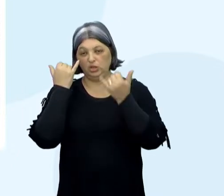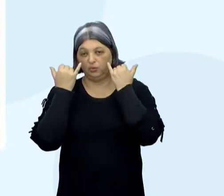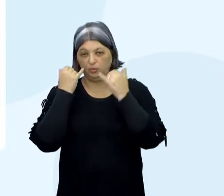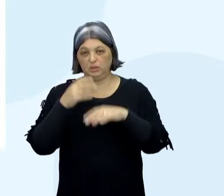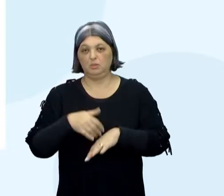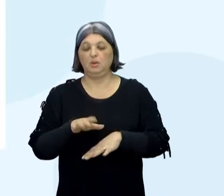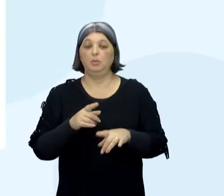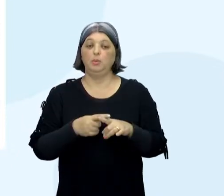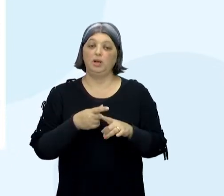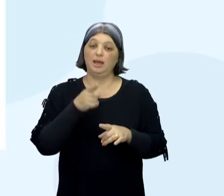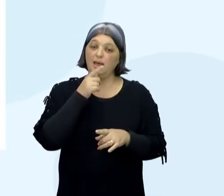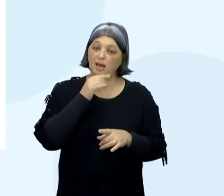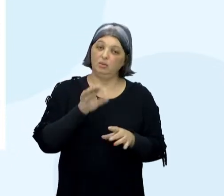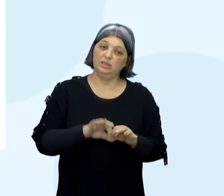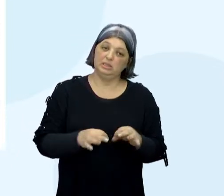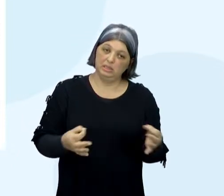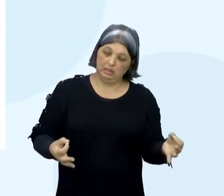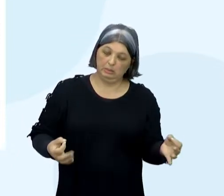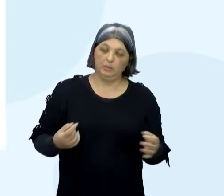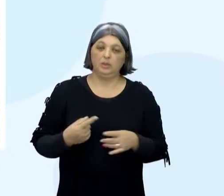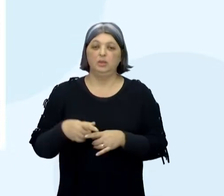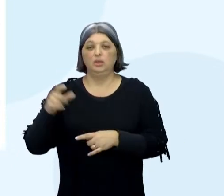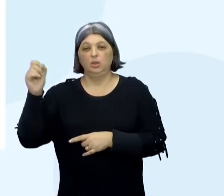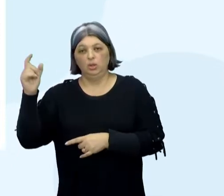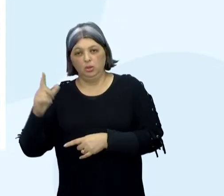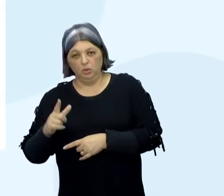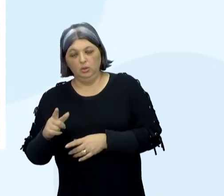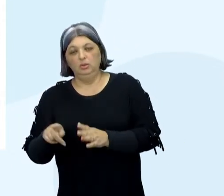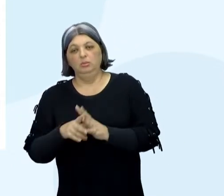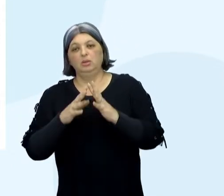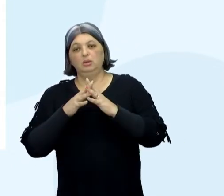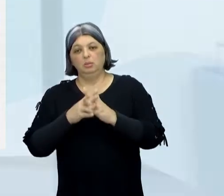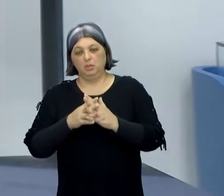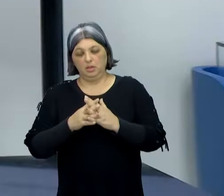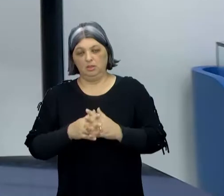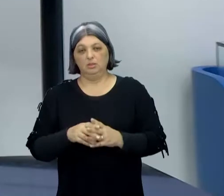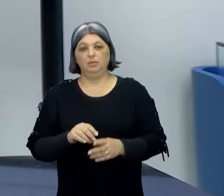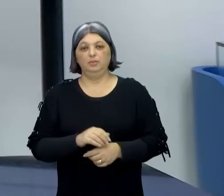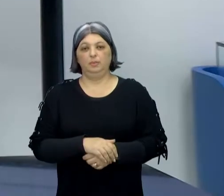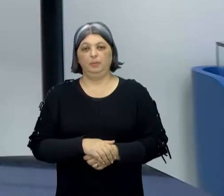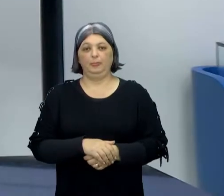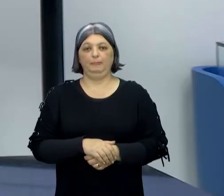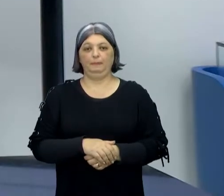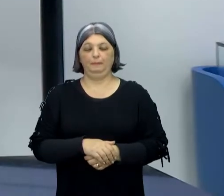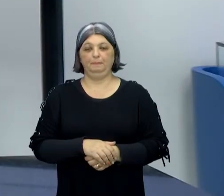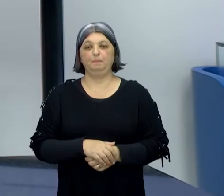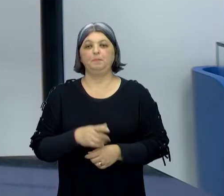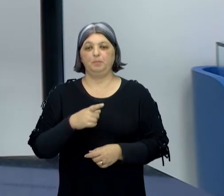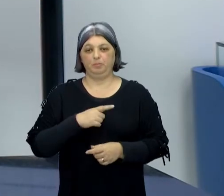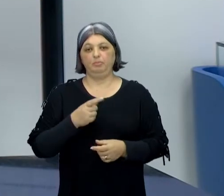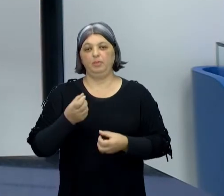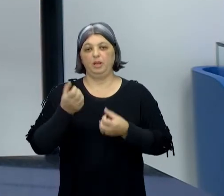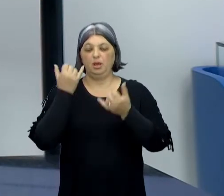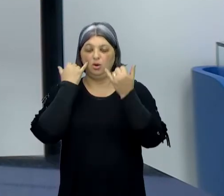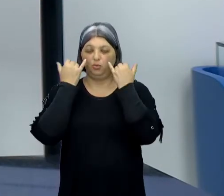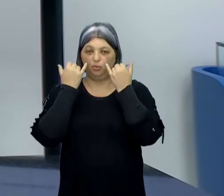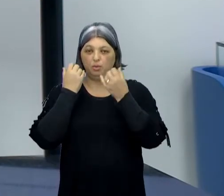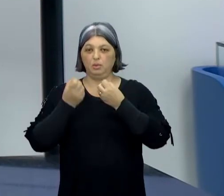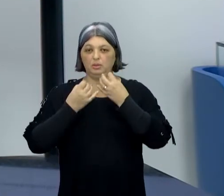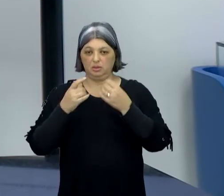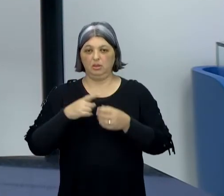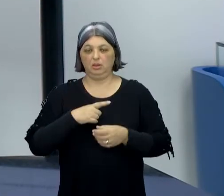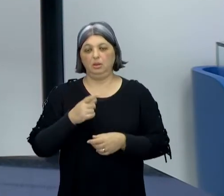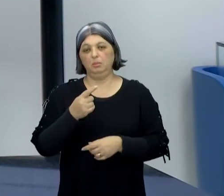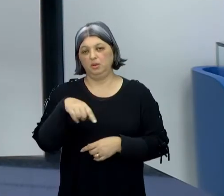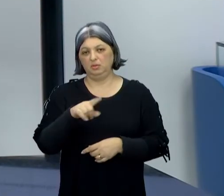mais simples, então eu quis mostrar uma de consumo mais simples e uma conta de consumo mais robusta, com mais informações aí, para